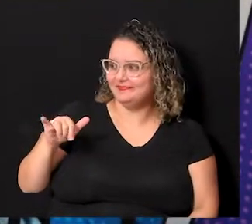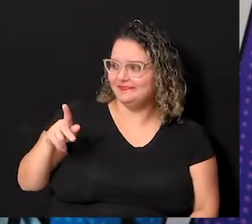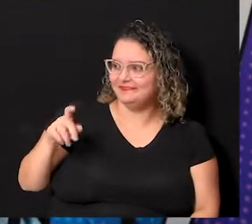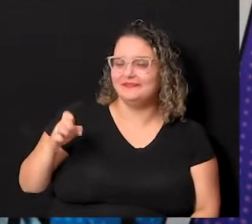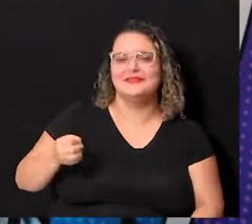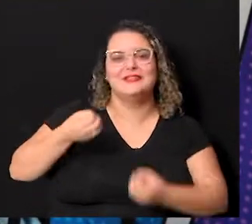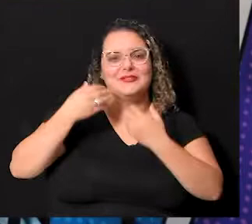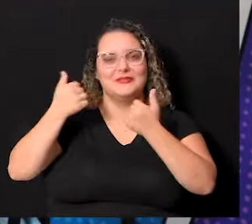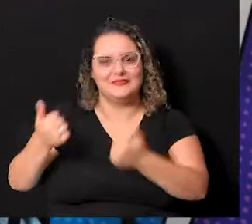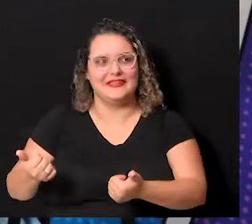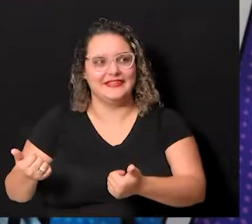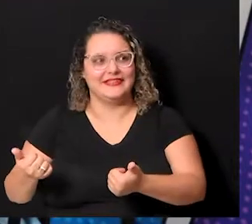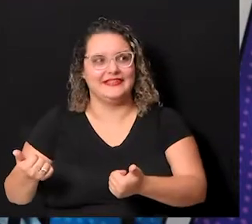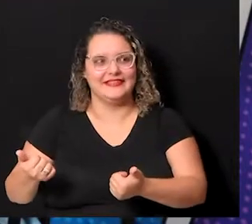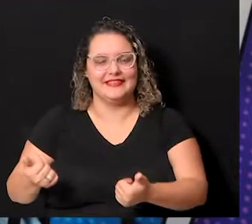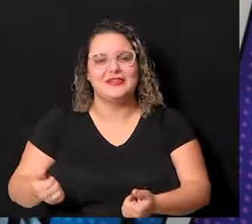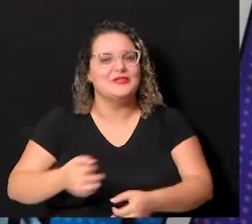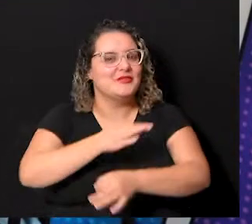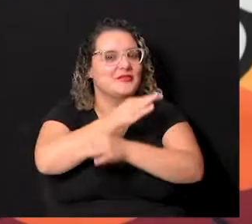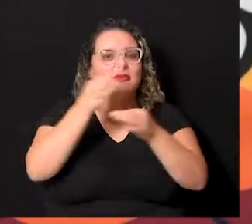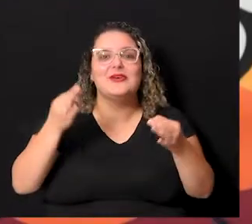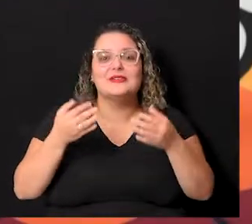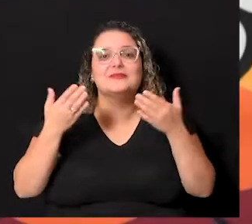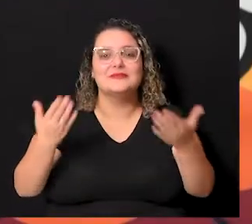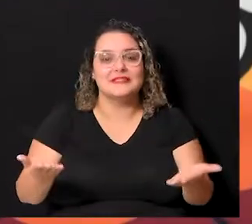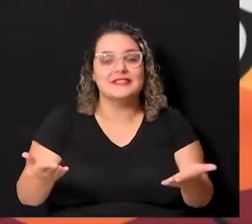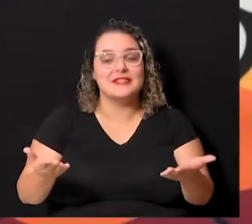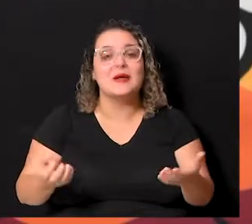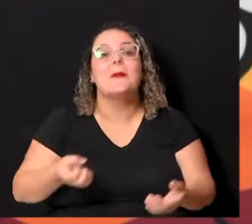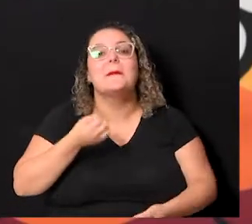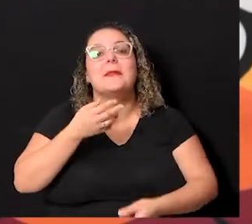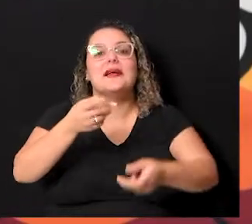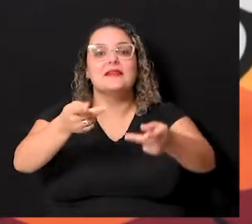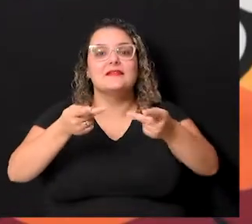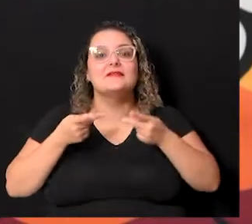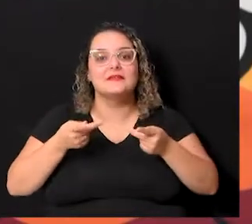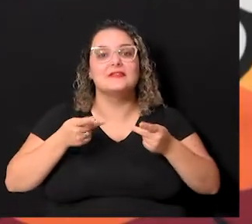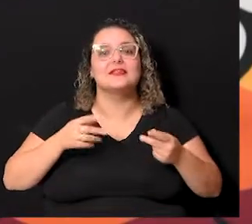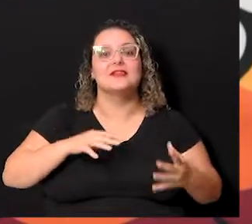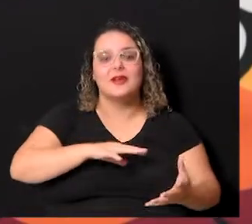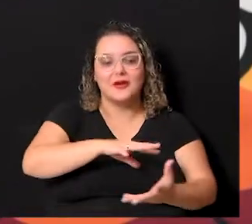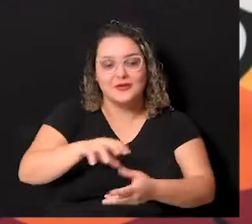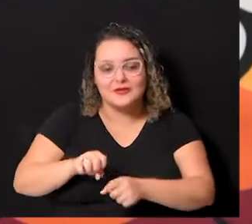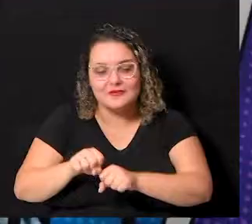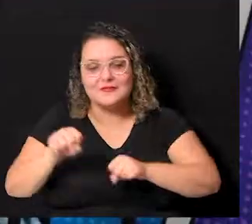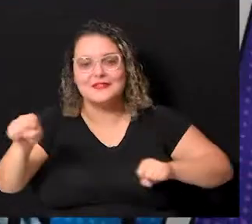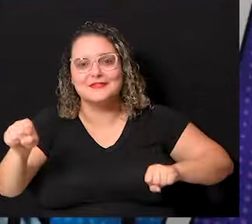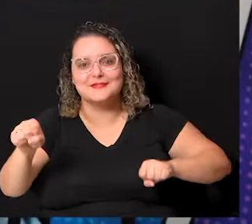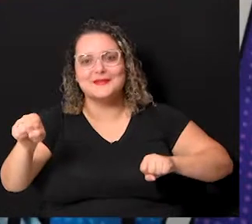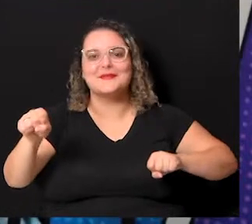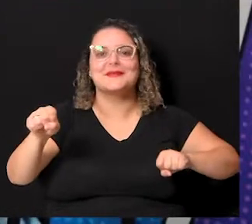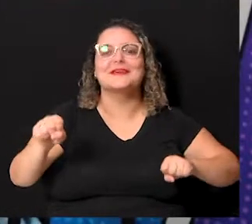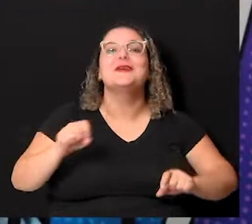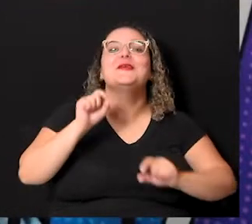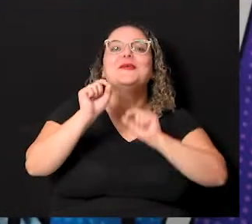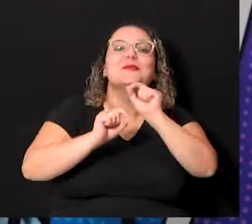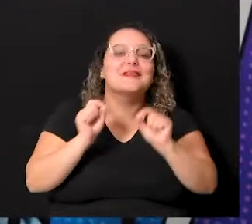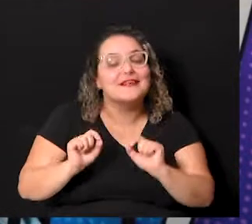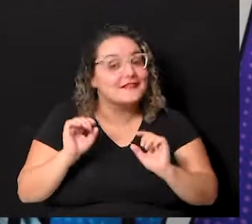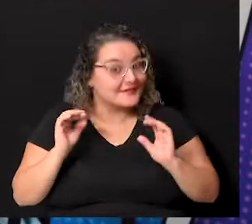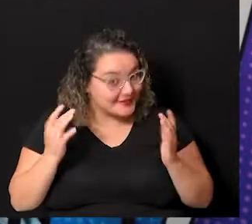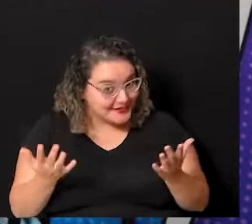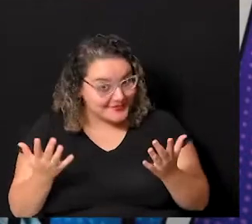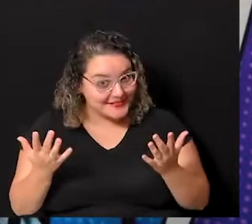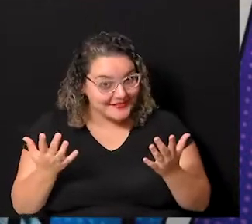bem, Felipe? Tudo ótimo, e você? Tudo jóia. Seja bem-vindo ao Universo Épico. E olha, então quer dizer que a